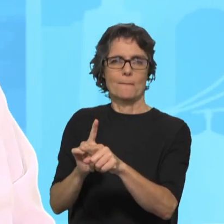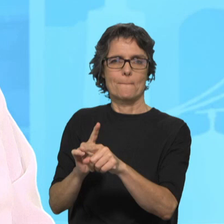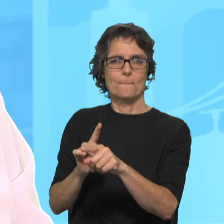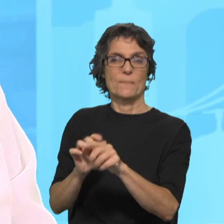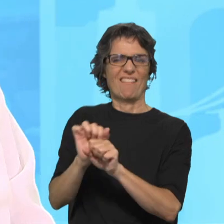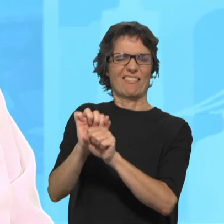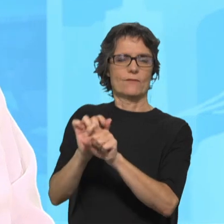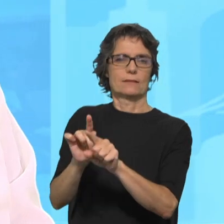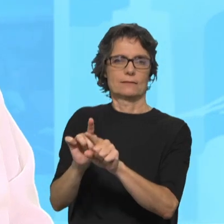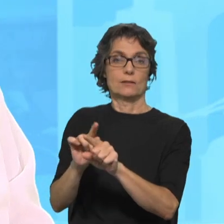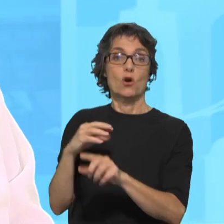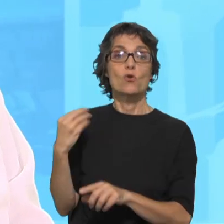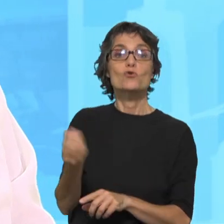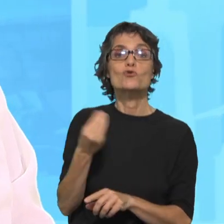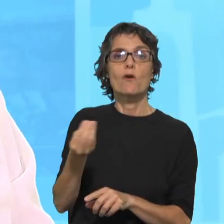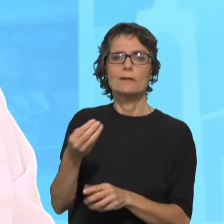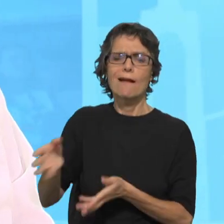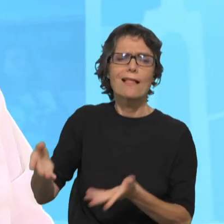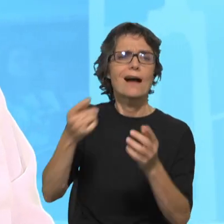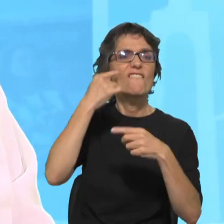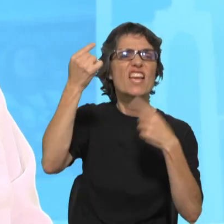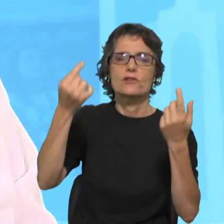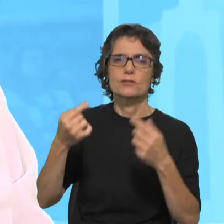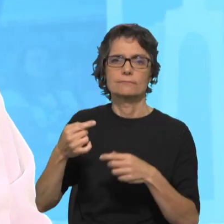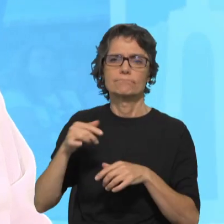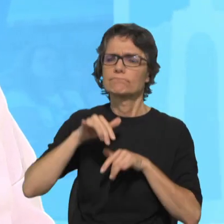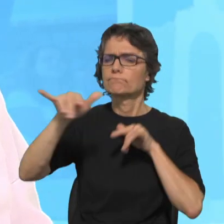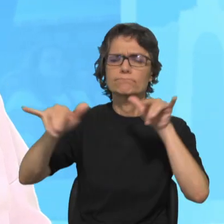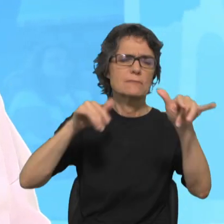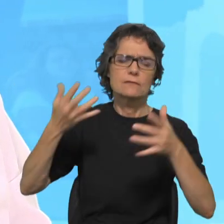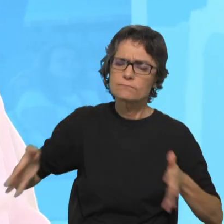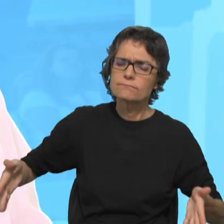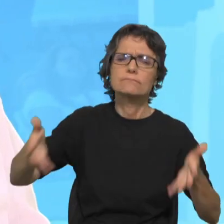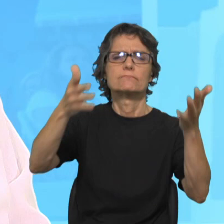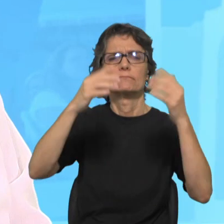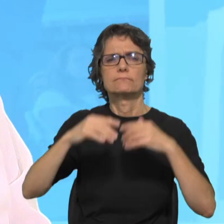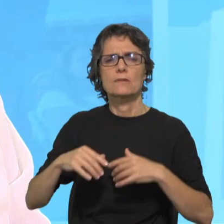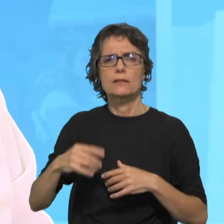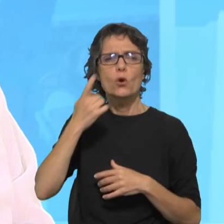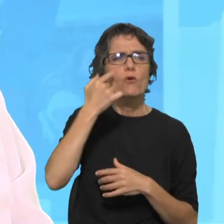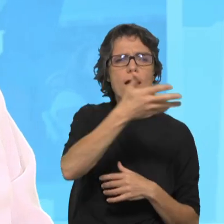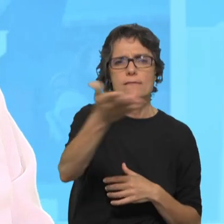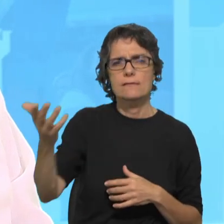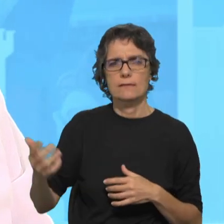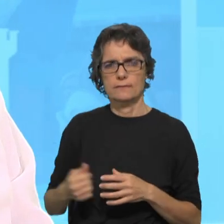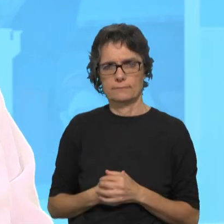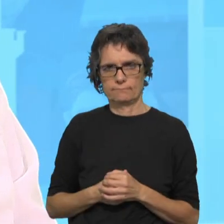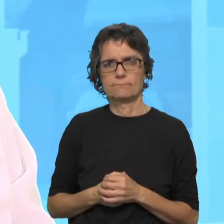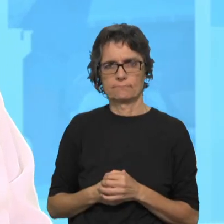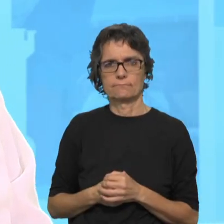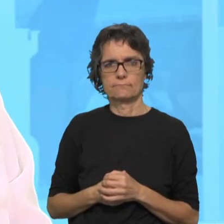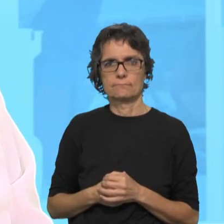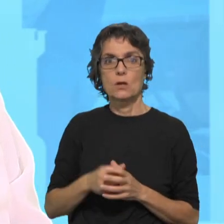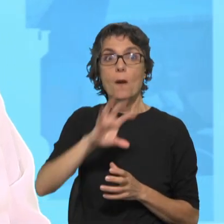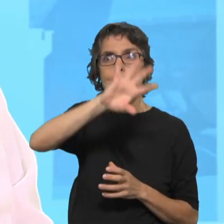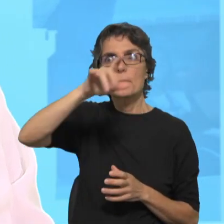exemplo, os jovens a viajar. Eles que vão viajar por esse mundo fora e que vejam quais são os